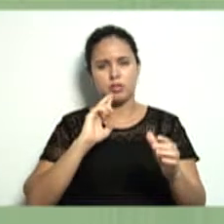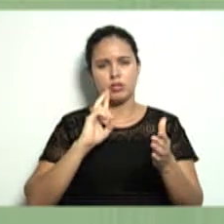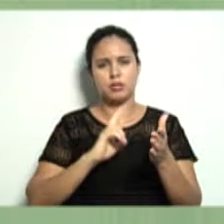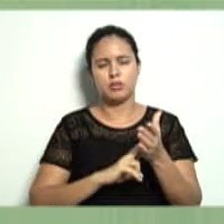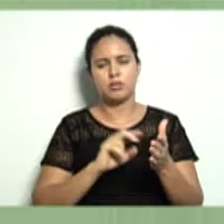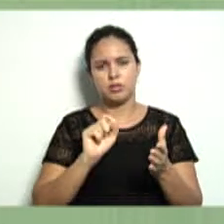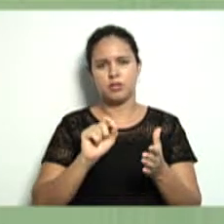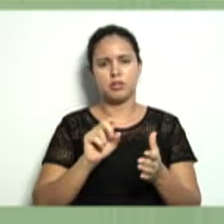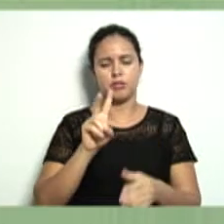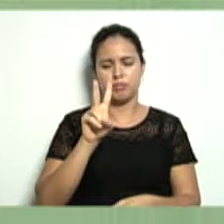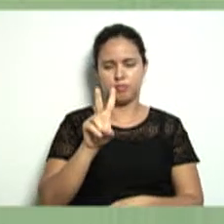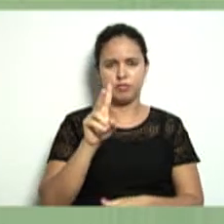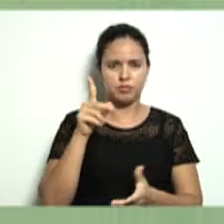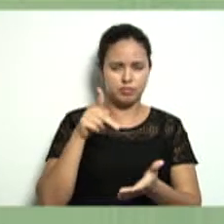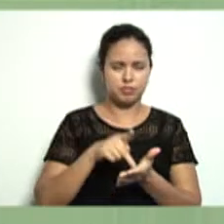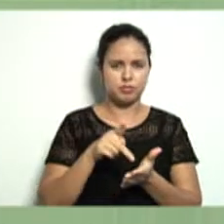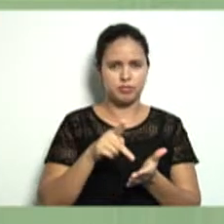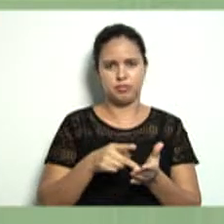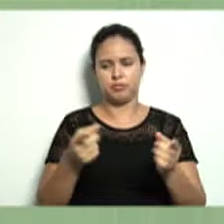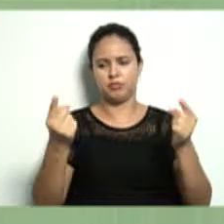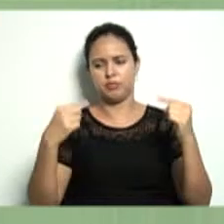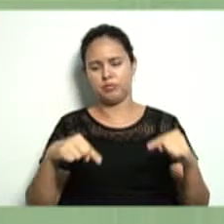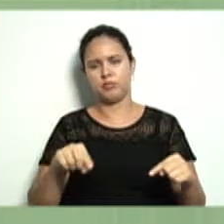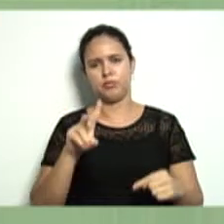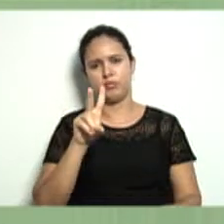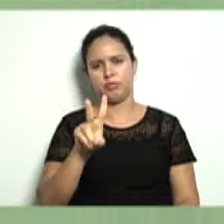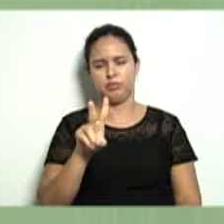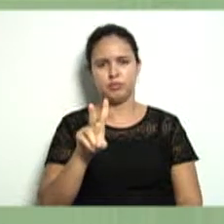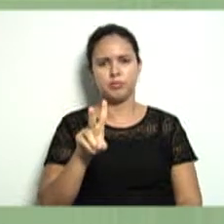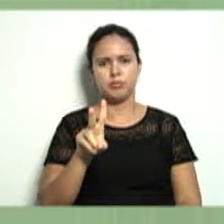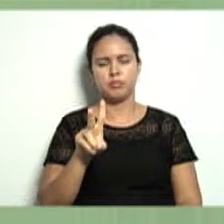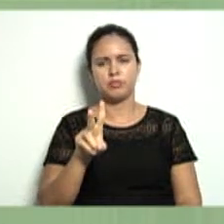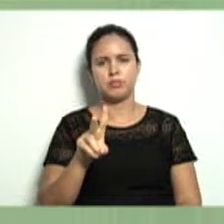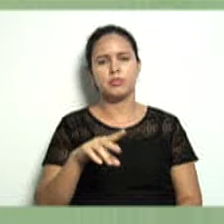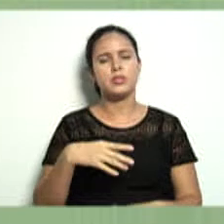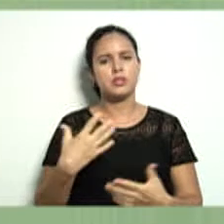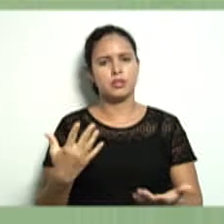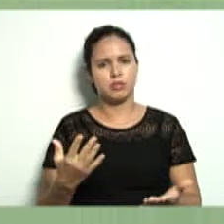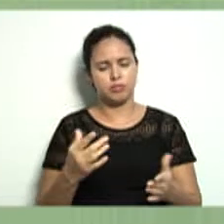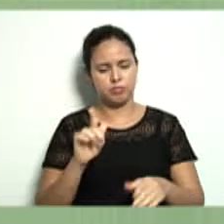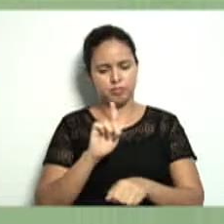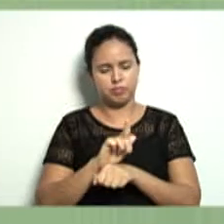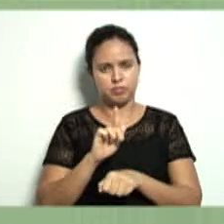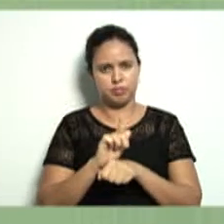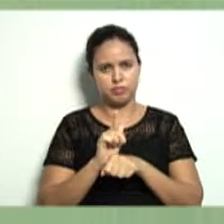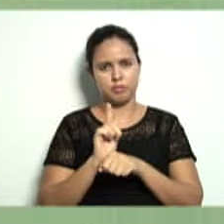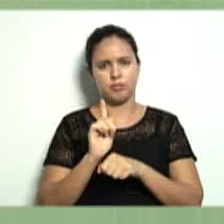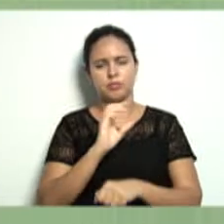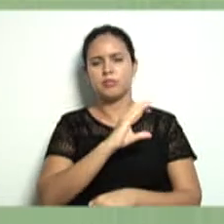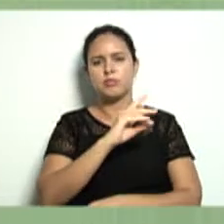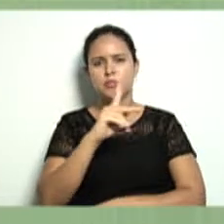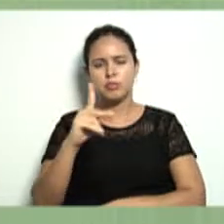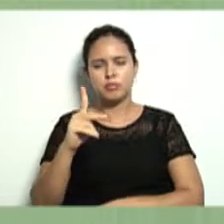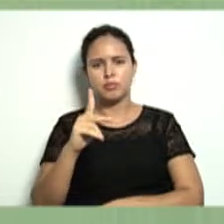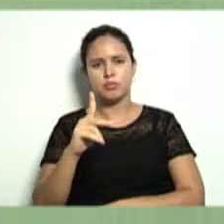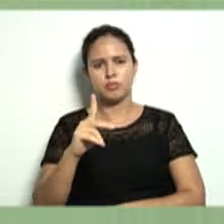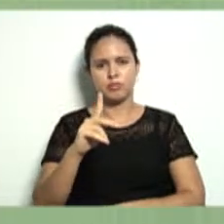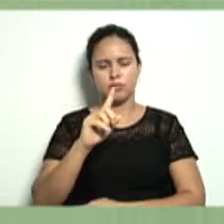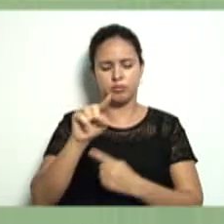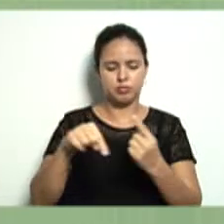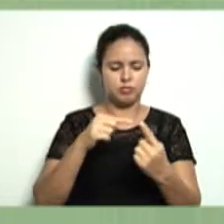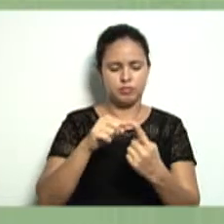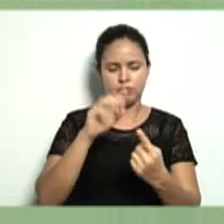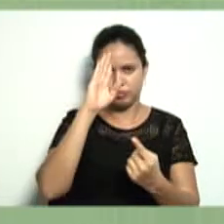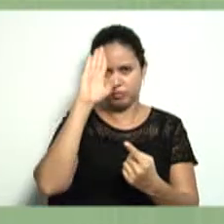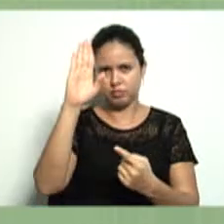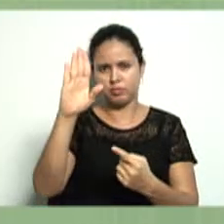que realmente a gestão cooperativa ela tem como objetivo principal, o principal objetivo dela é